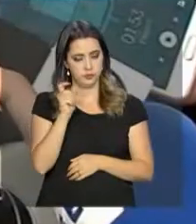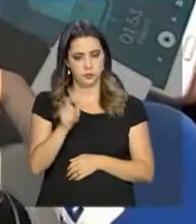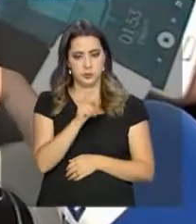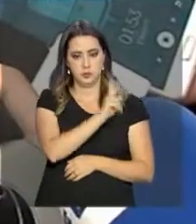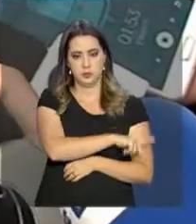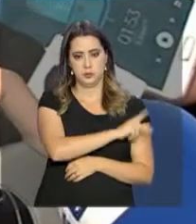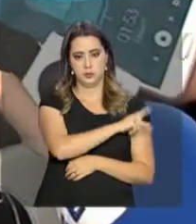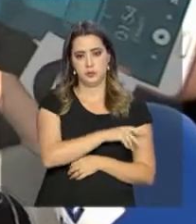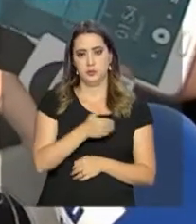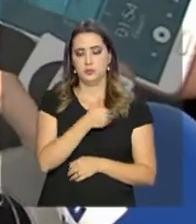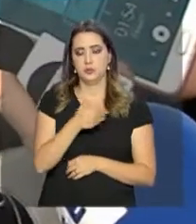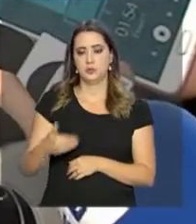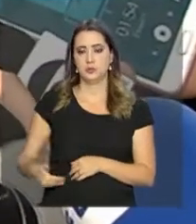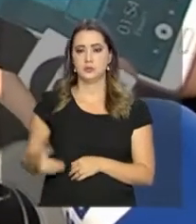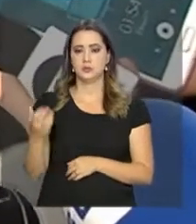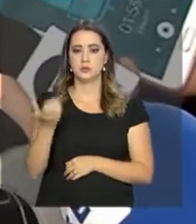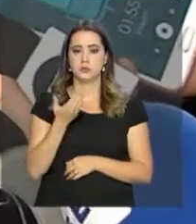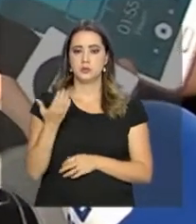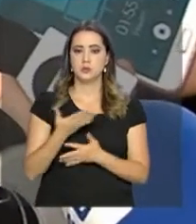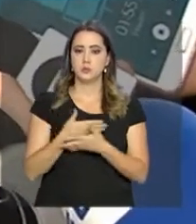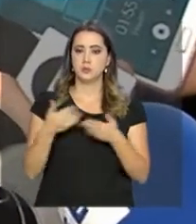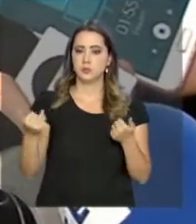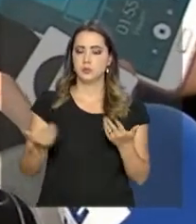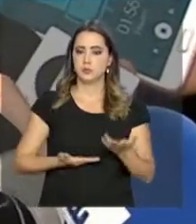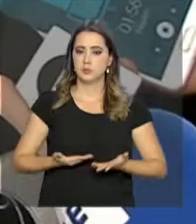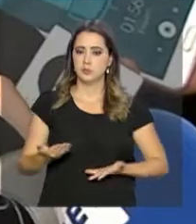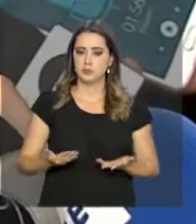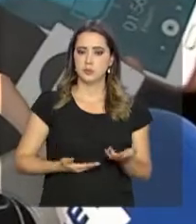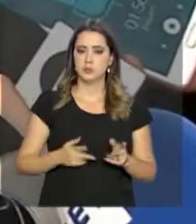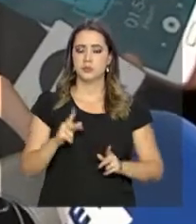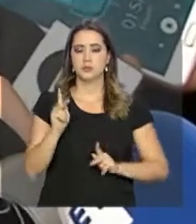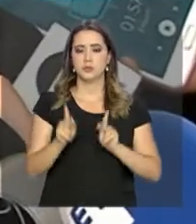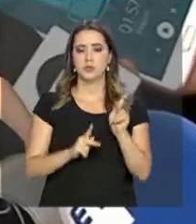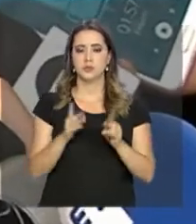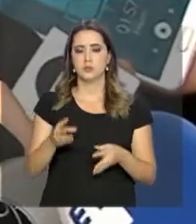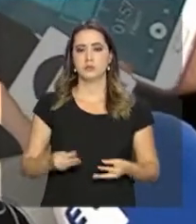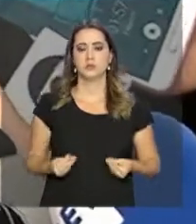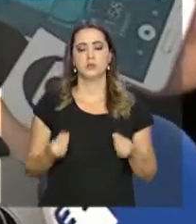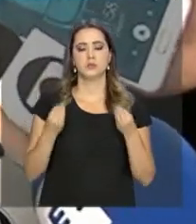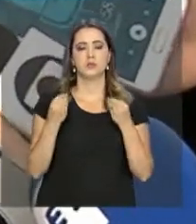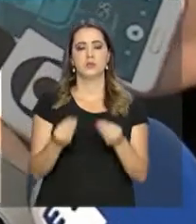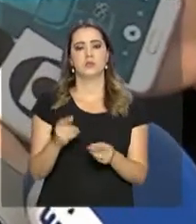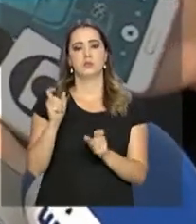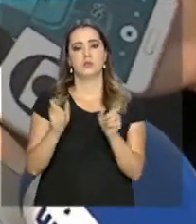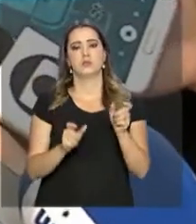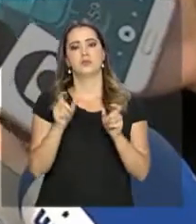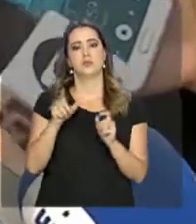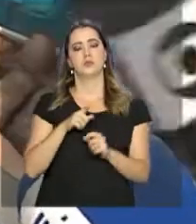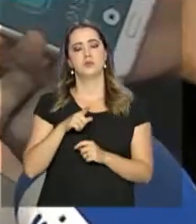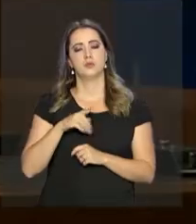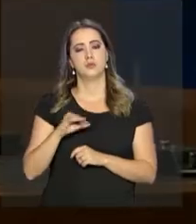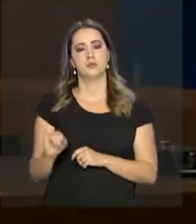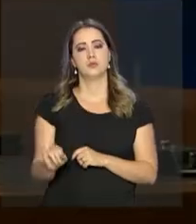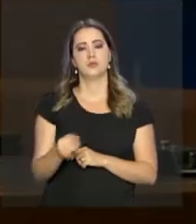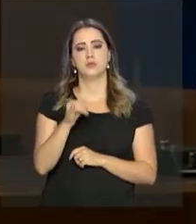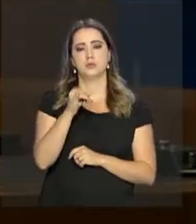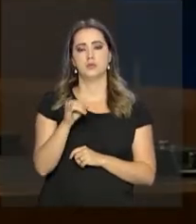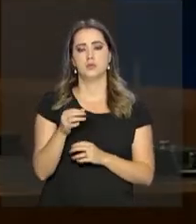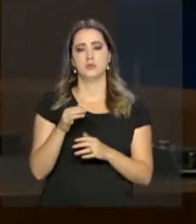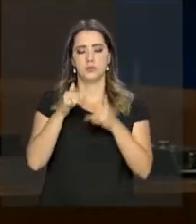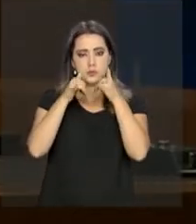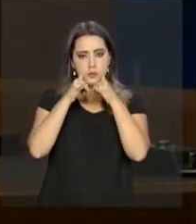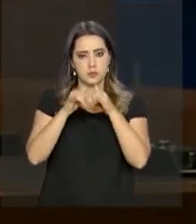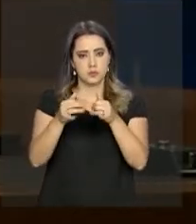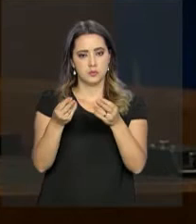pretende exatamente melhorar os serviços à população e dar ao usuário a possibilidade de energia mais barata o ministro de